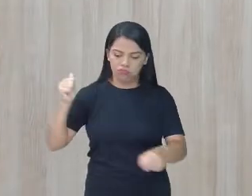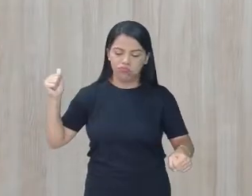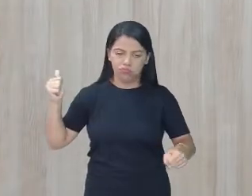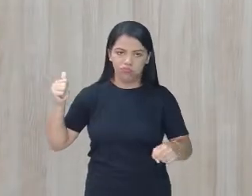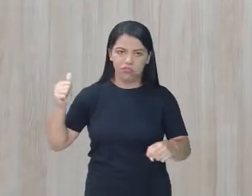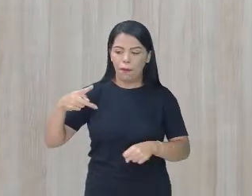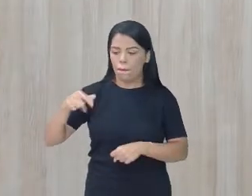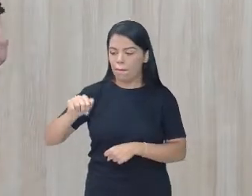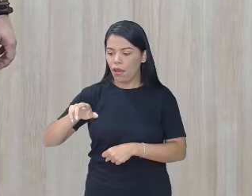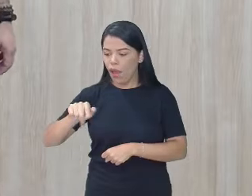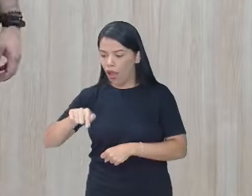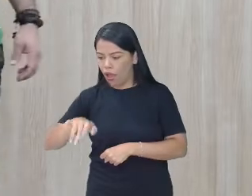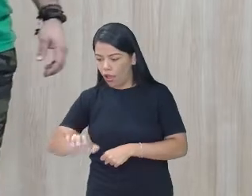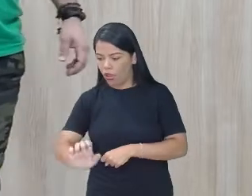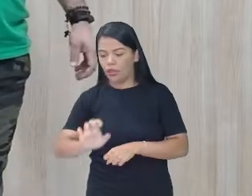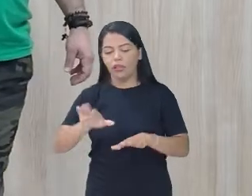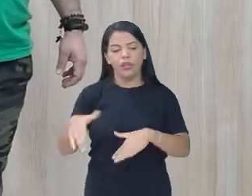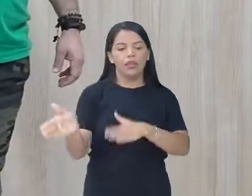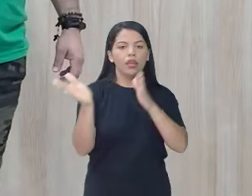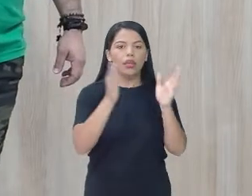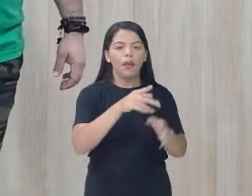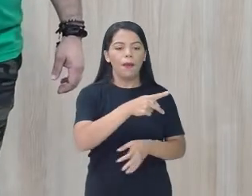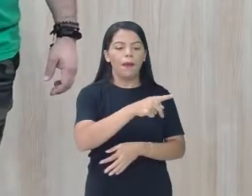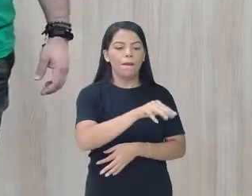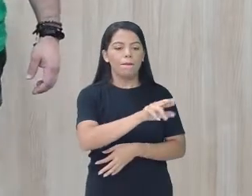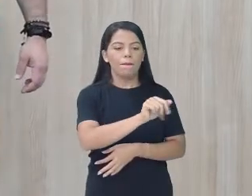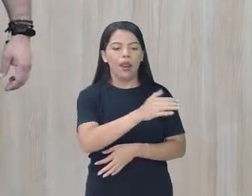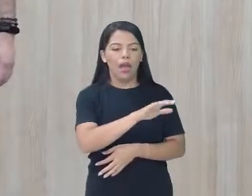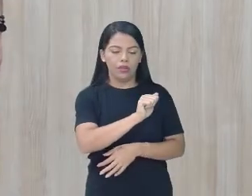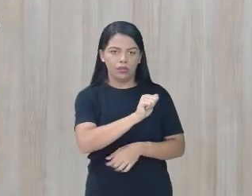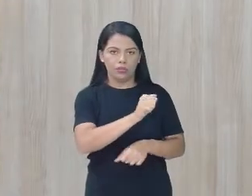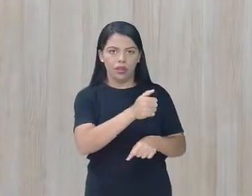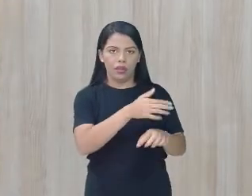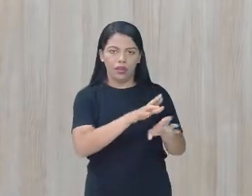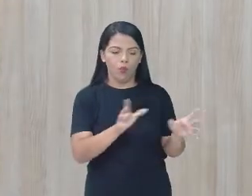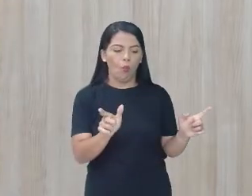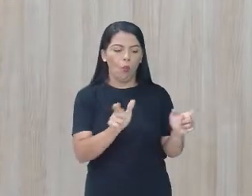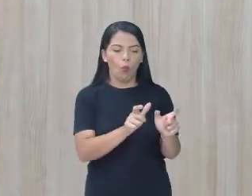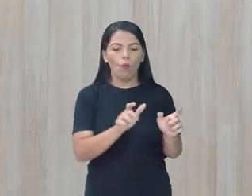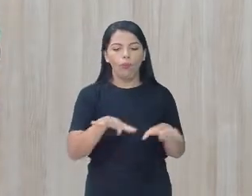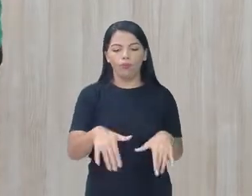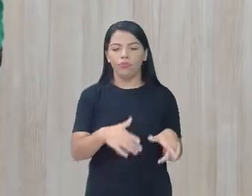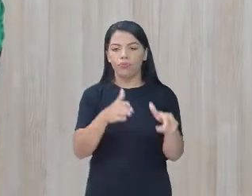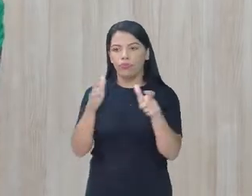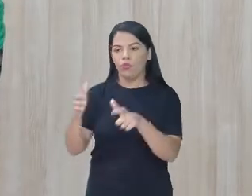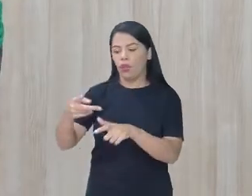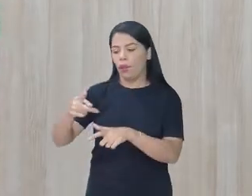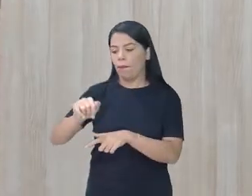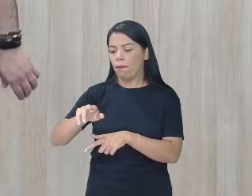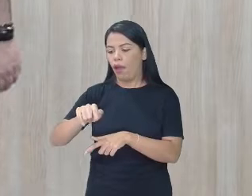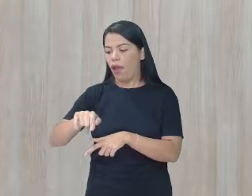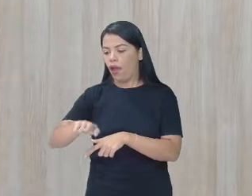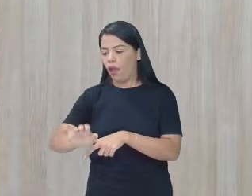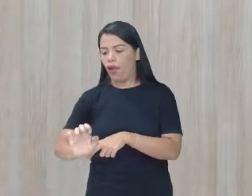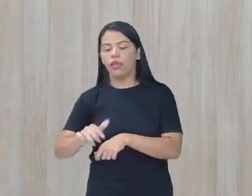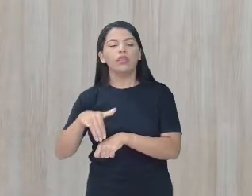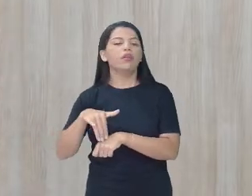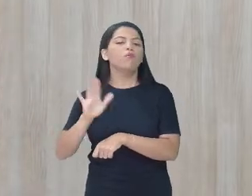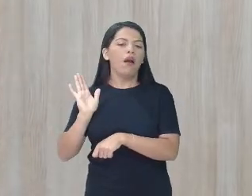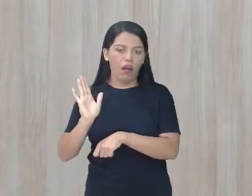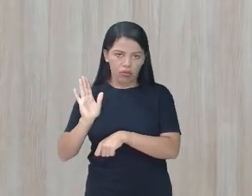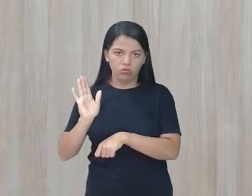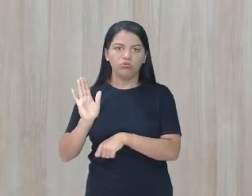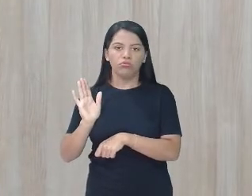uma variedade, né, de plantas, né, de espécies vegetais ali bem maior, dos